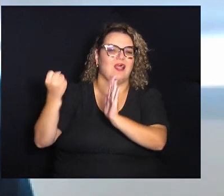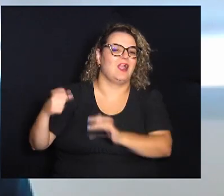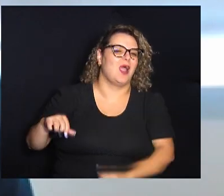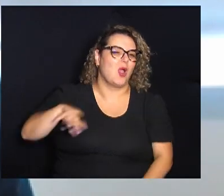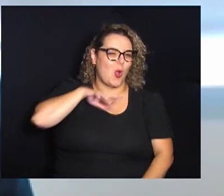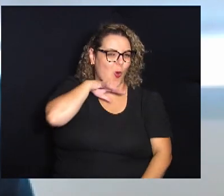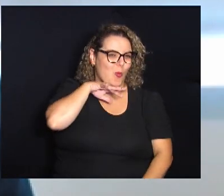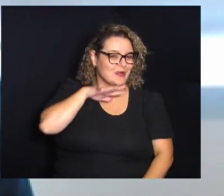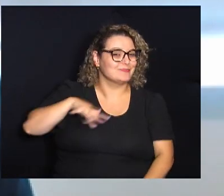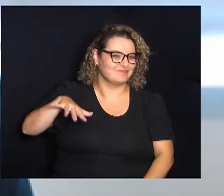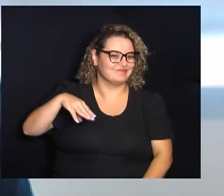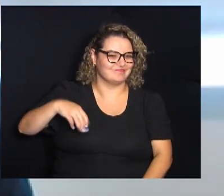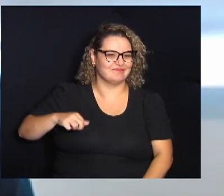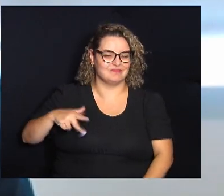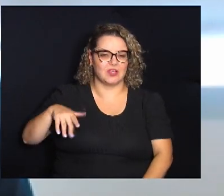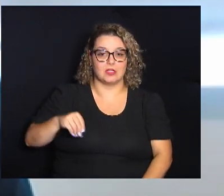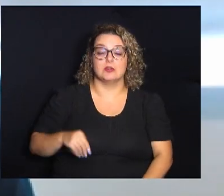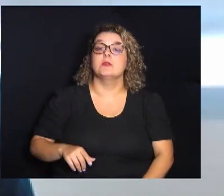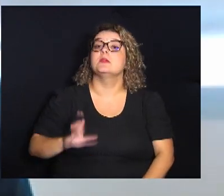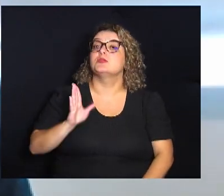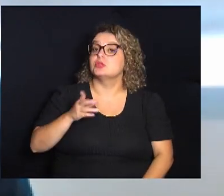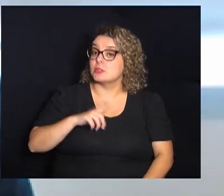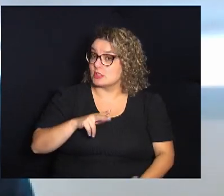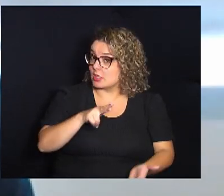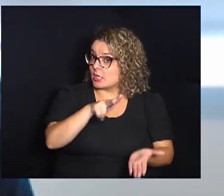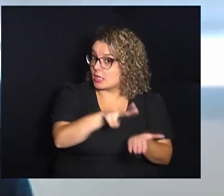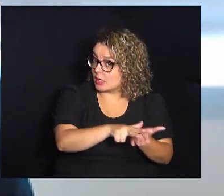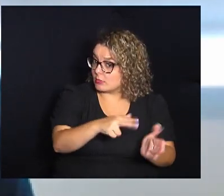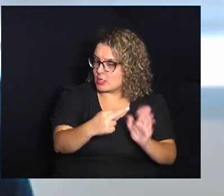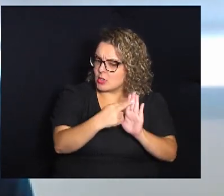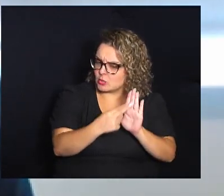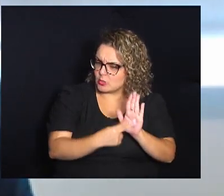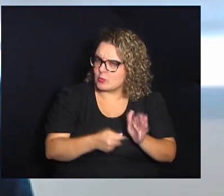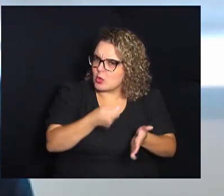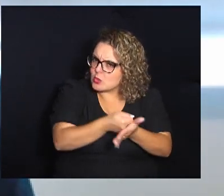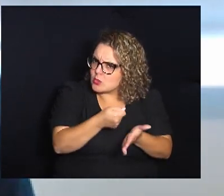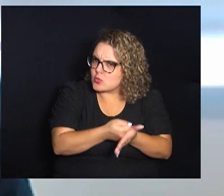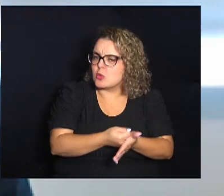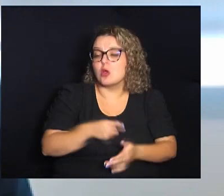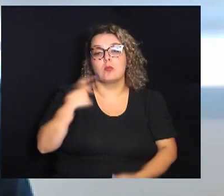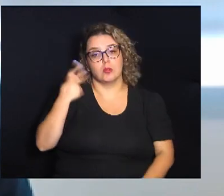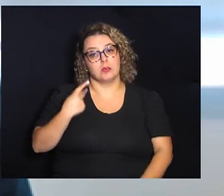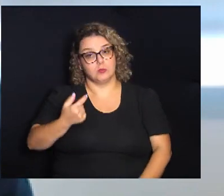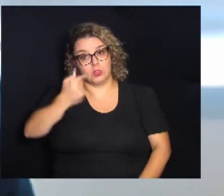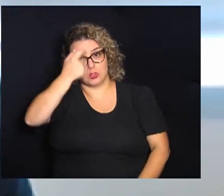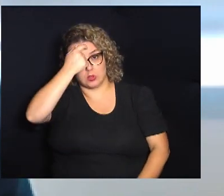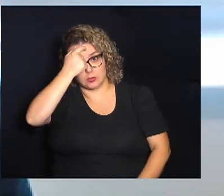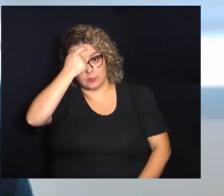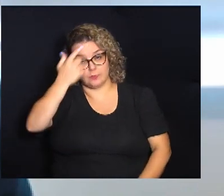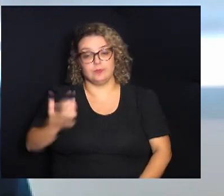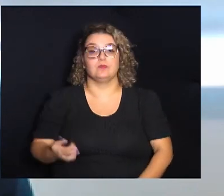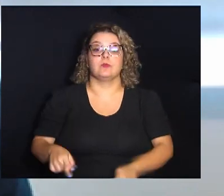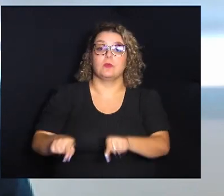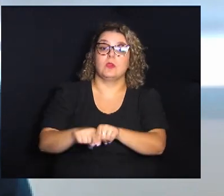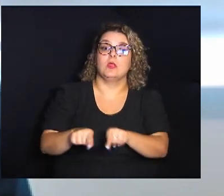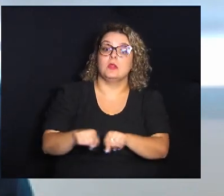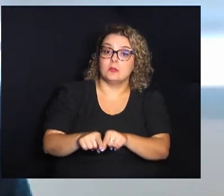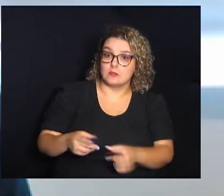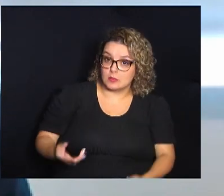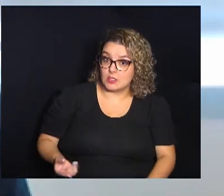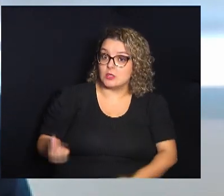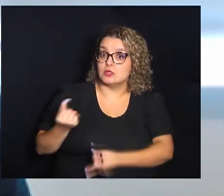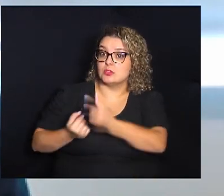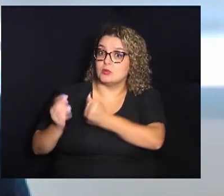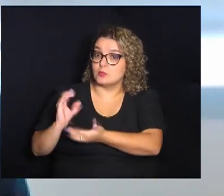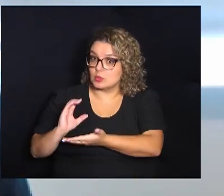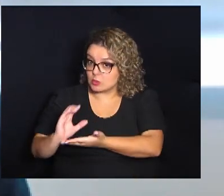já vem com normas rígidas para a apresentação de políticas de conscientização e com reservas de verbas, inclusive, para a